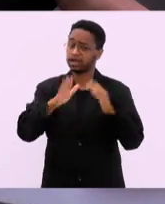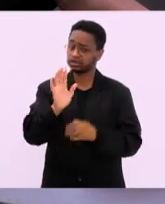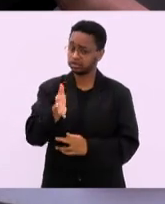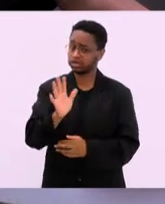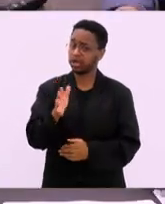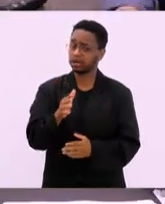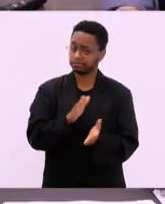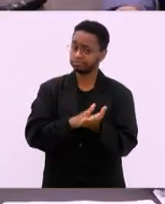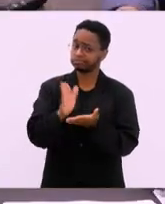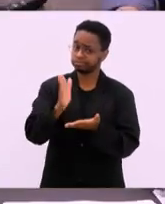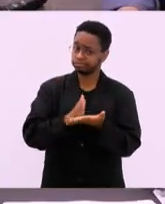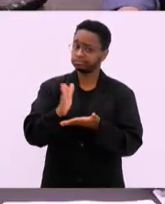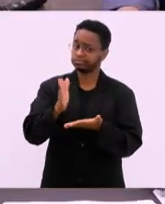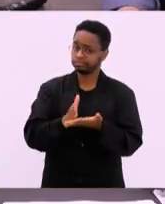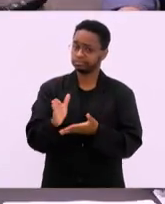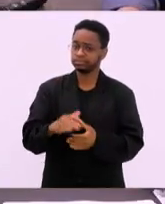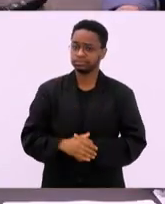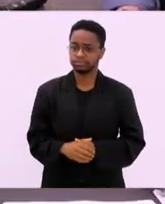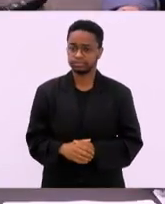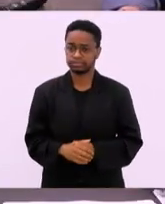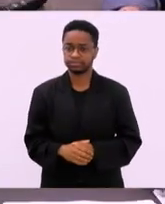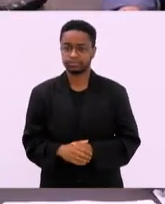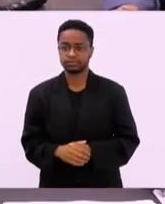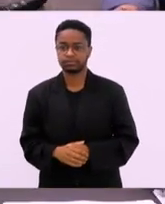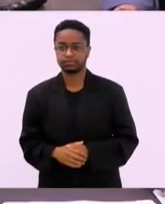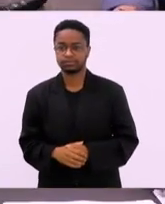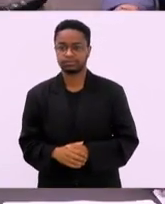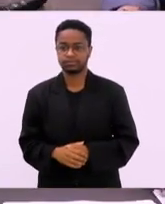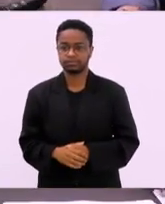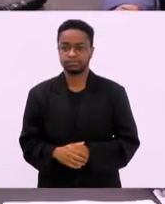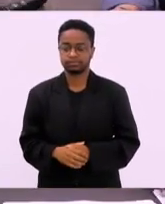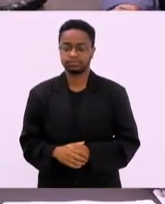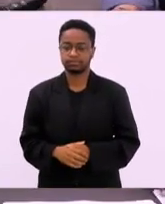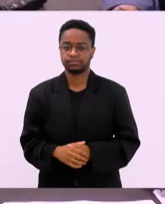Vossa Excelência está tripudiando, né? Não.